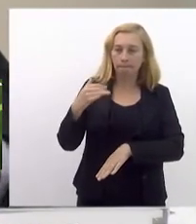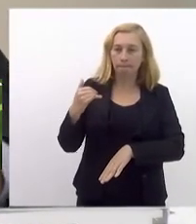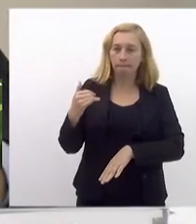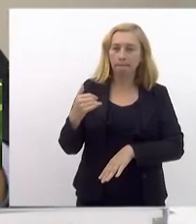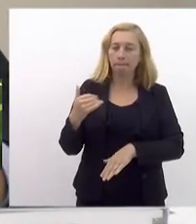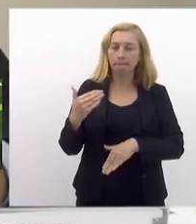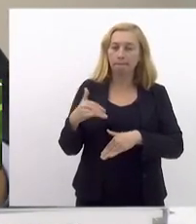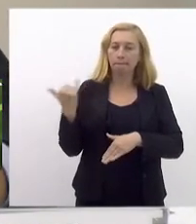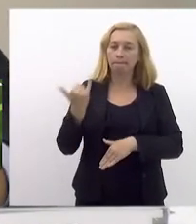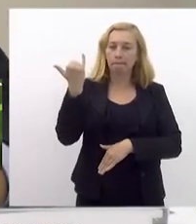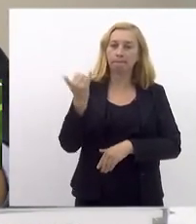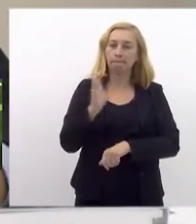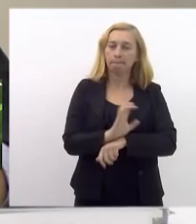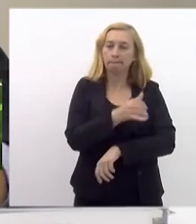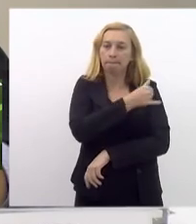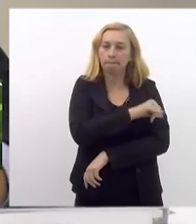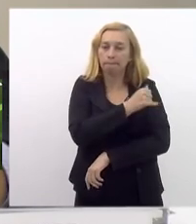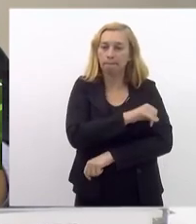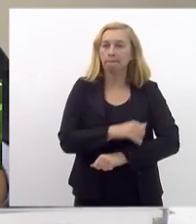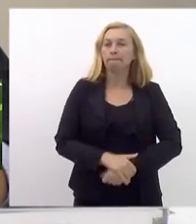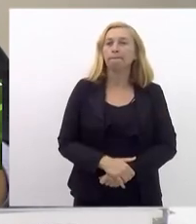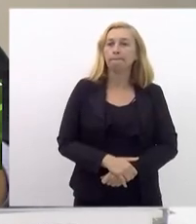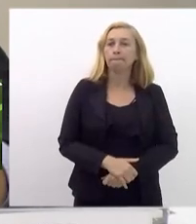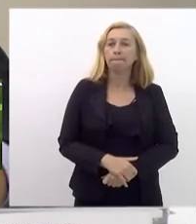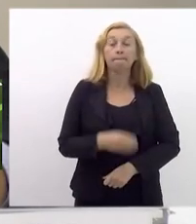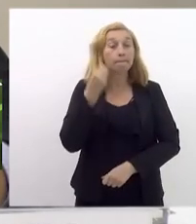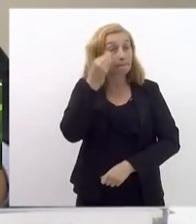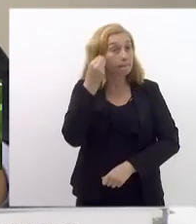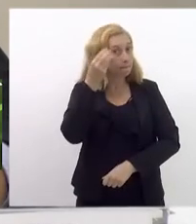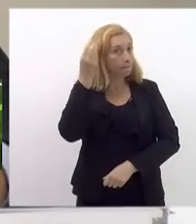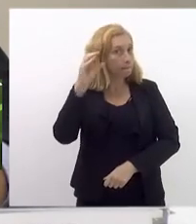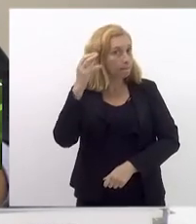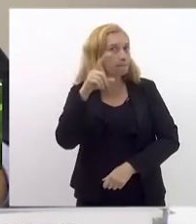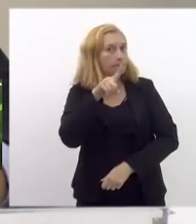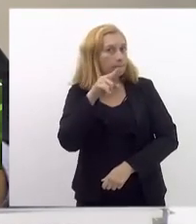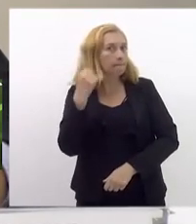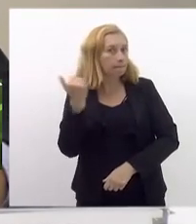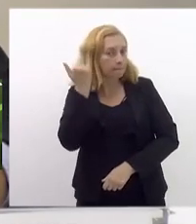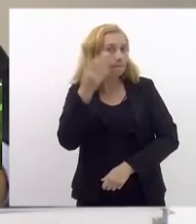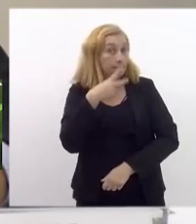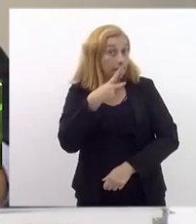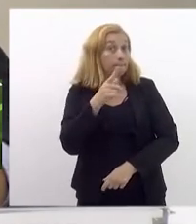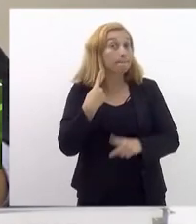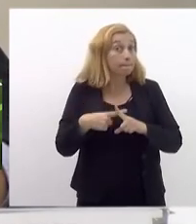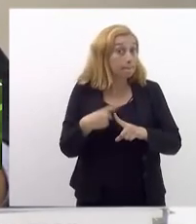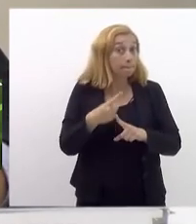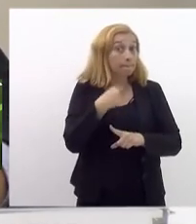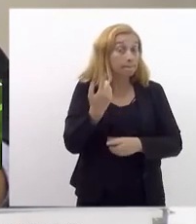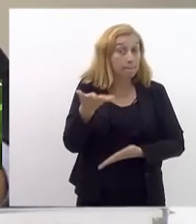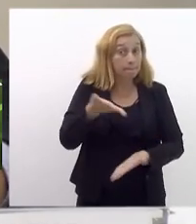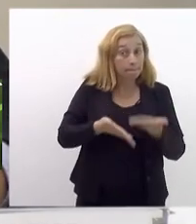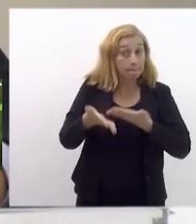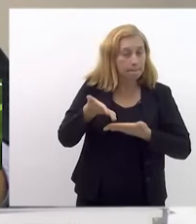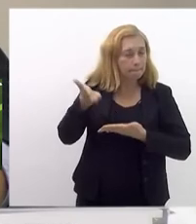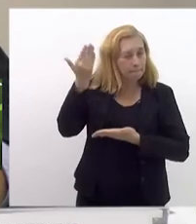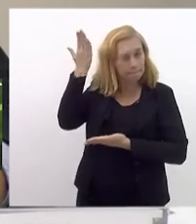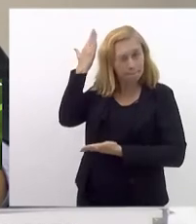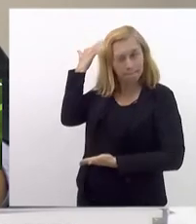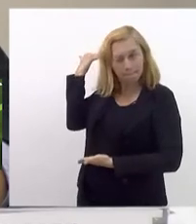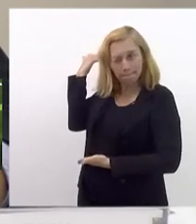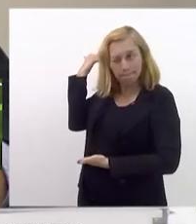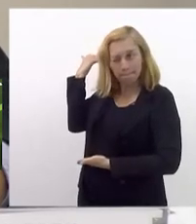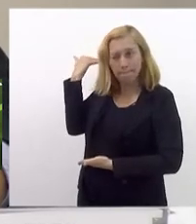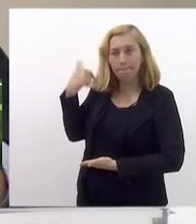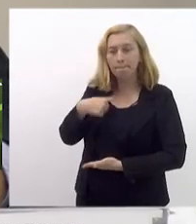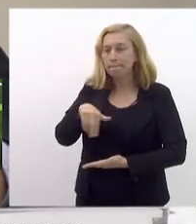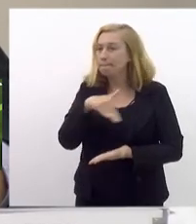no período recente. De fato, essa experiência em Niterói é importante ressaltar, porque nós participamos dela lá atrás, né? E quando eu